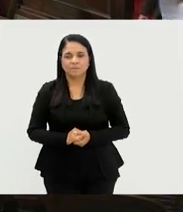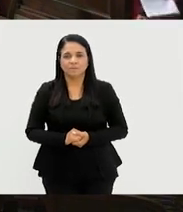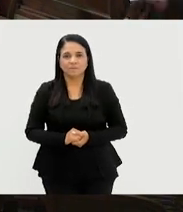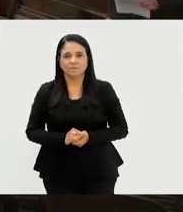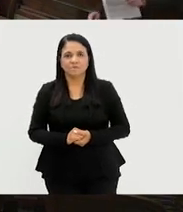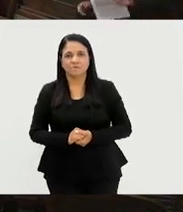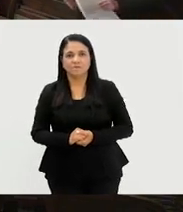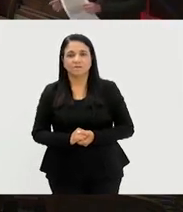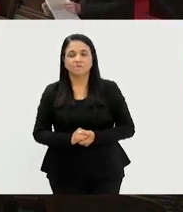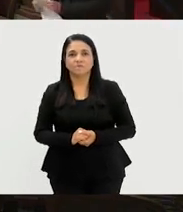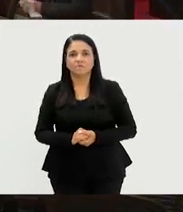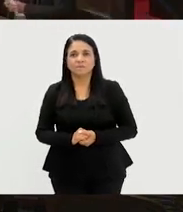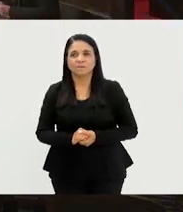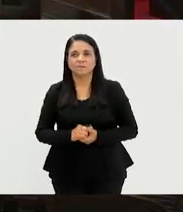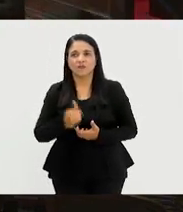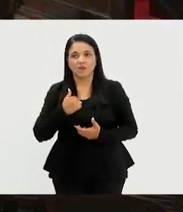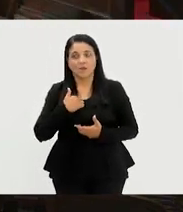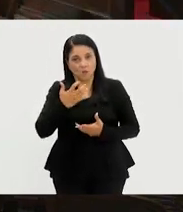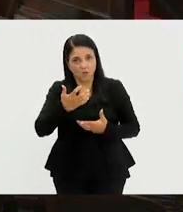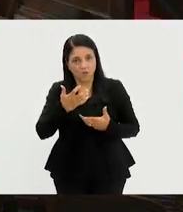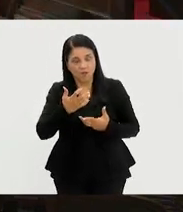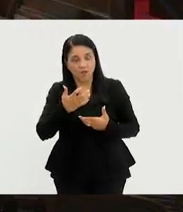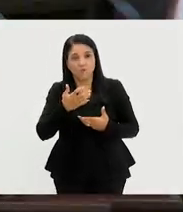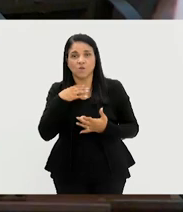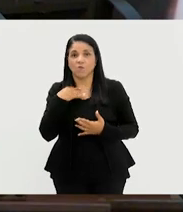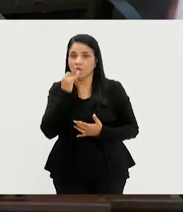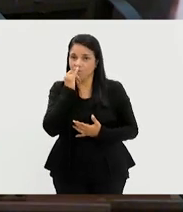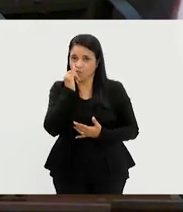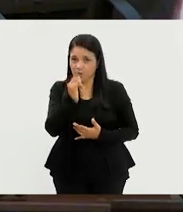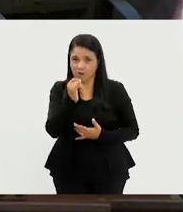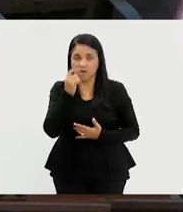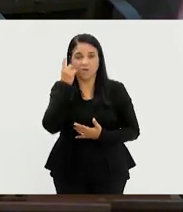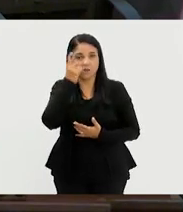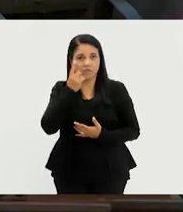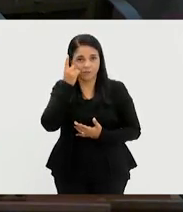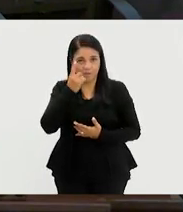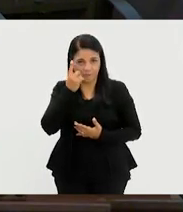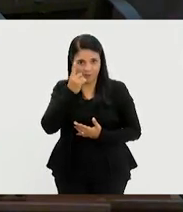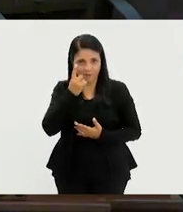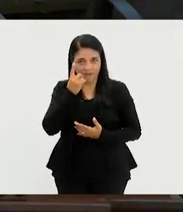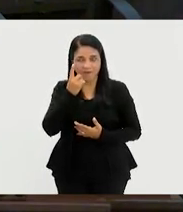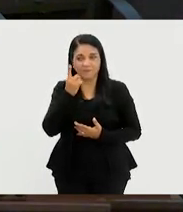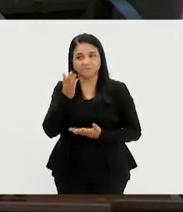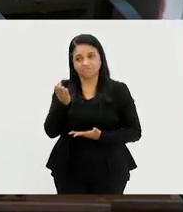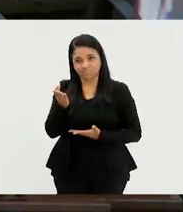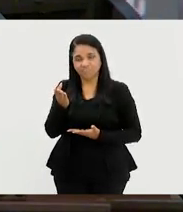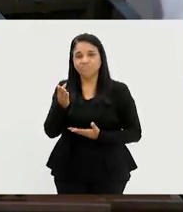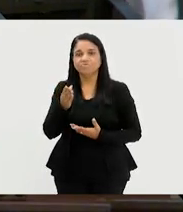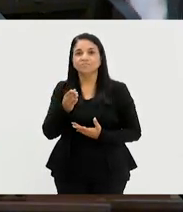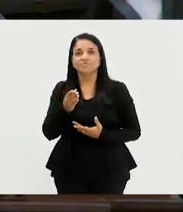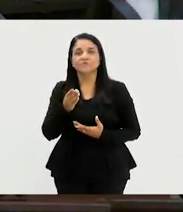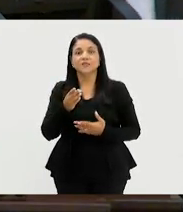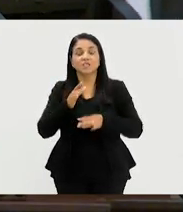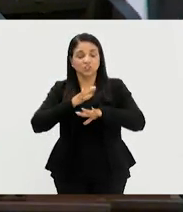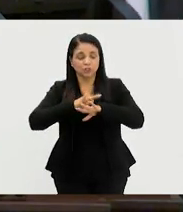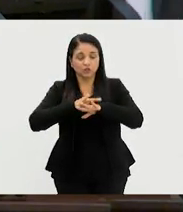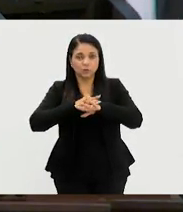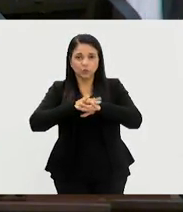Eu quero ressaltar aqui, deputada, uma questão, né, que essa é a semana das doenças